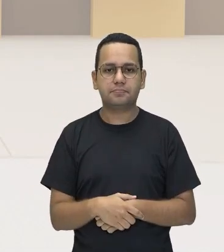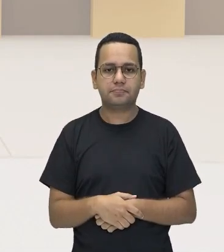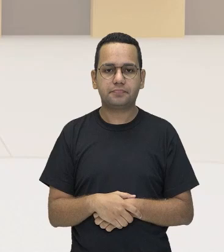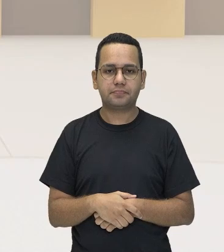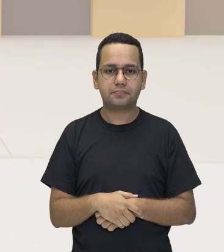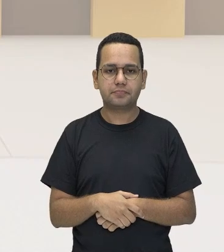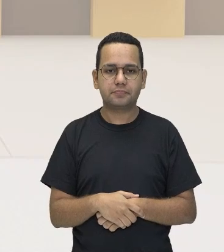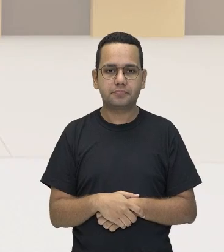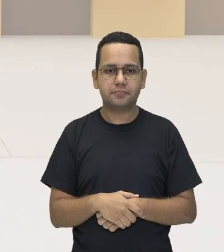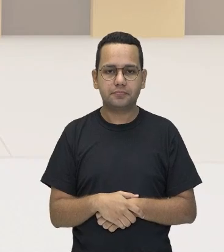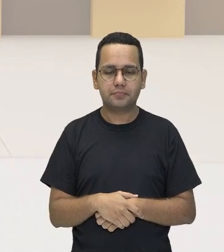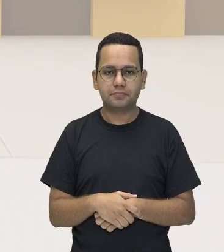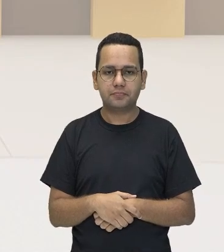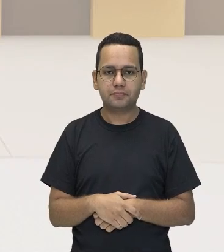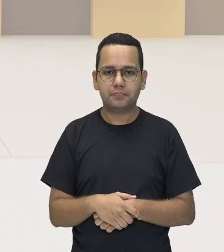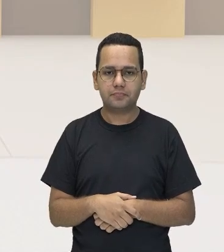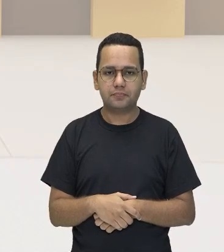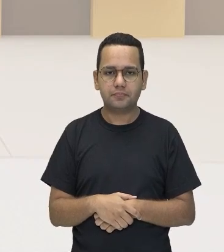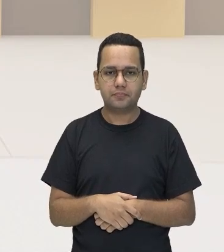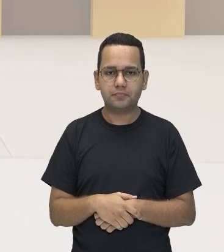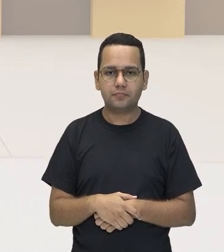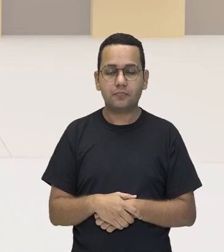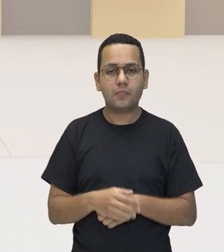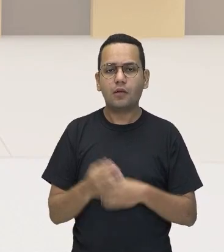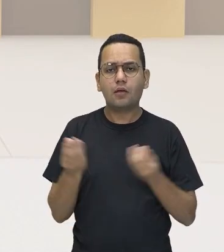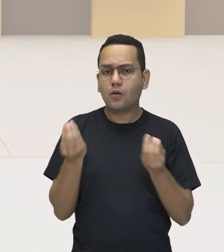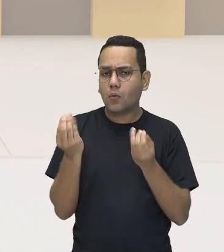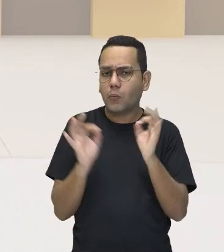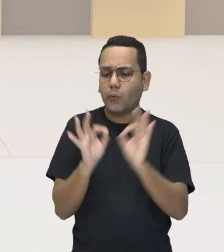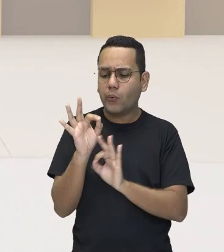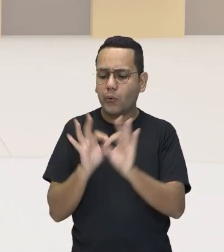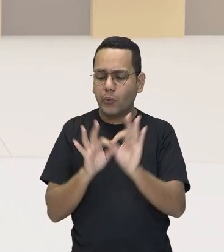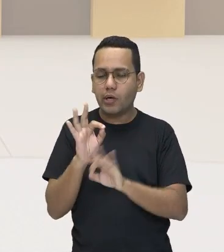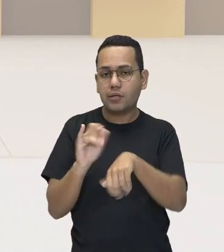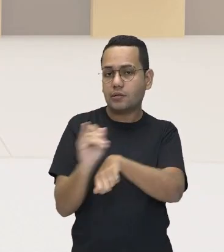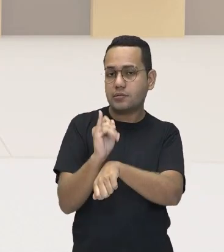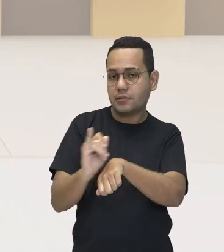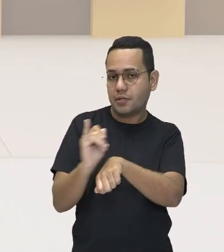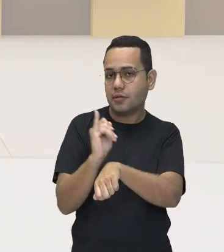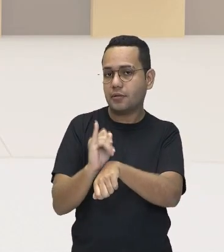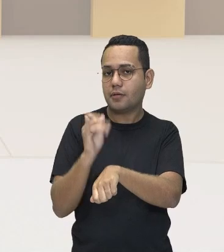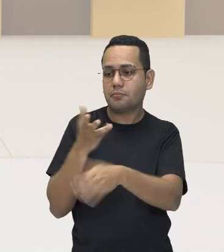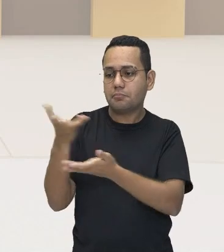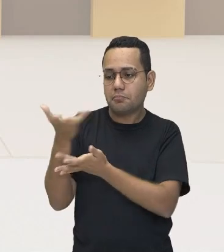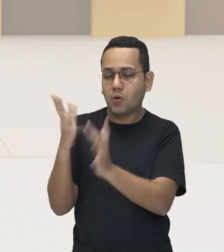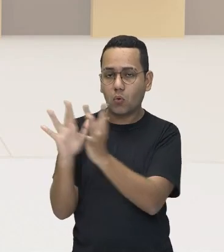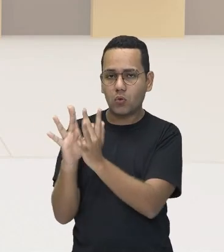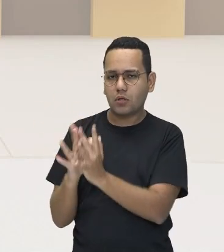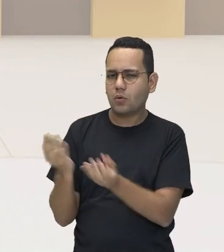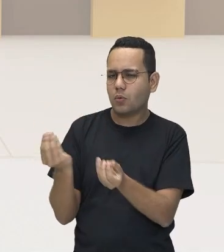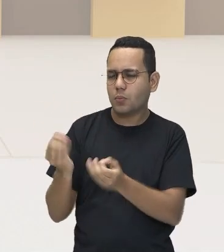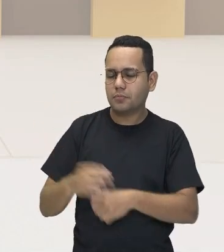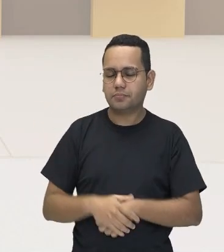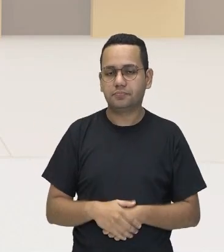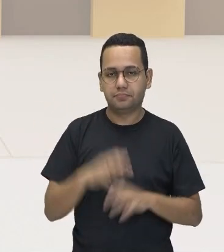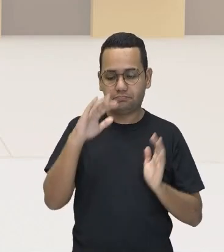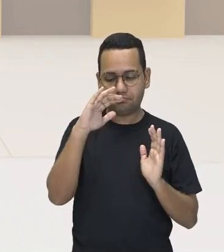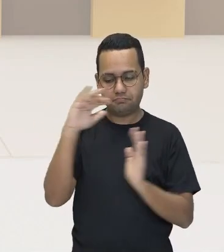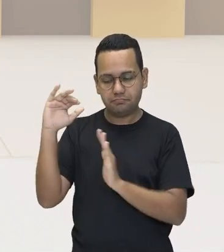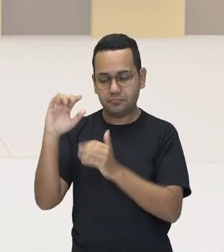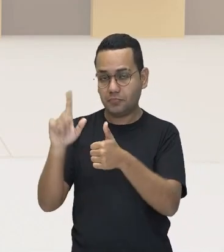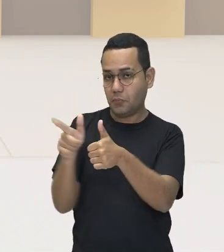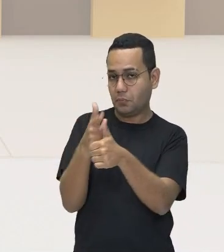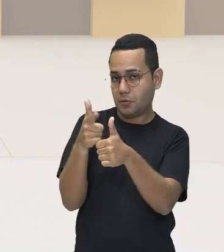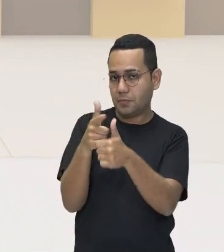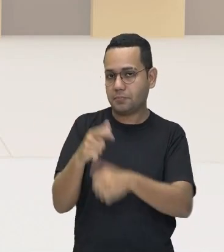aqui o que a gente pode fazer na hora de mapear os stakeholders. Vamos lá. Primeira coisa é o diálogo